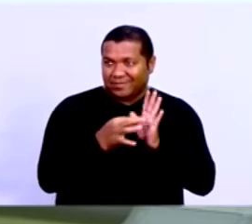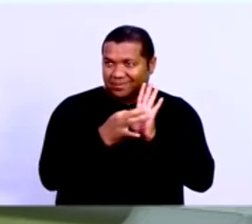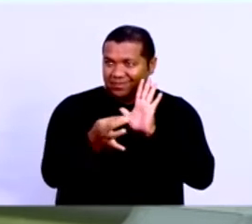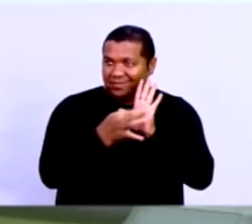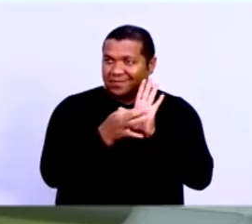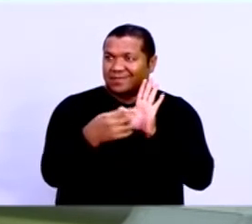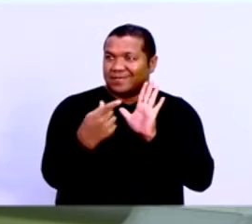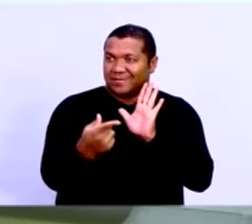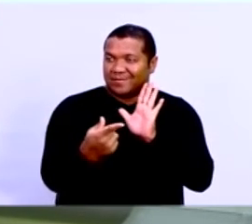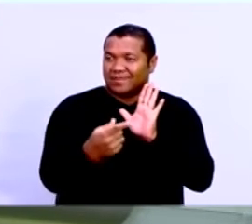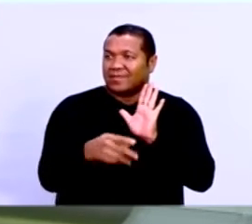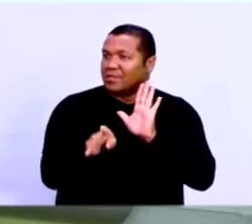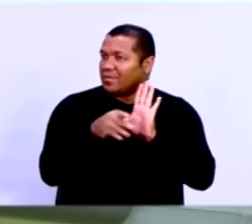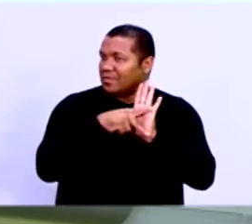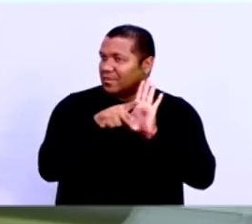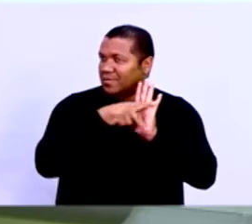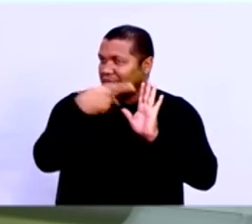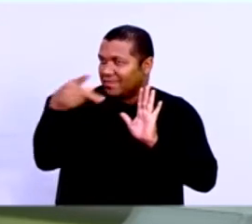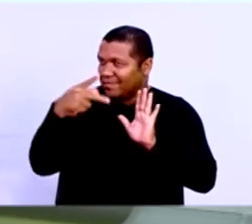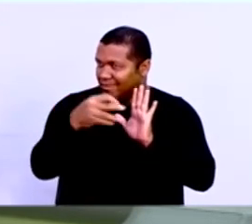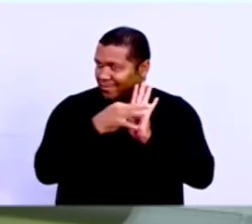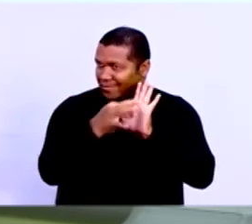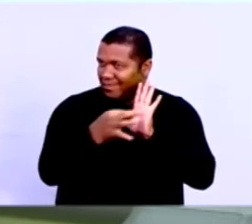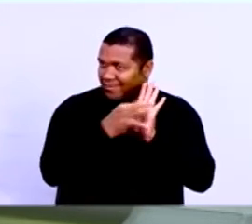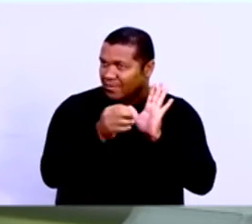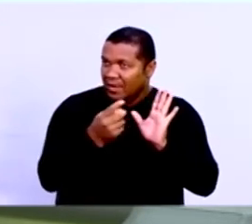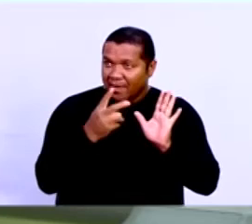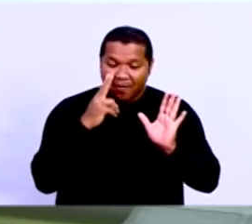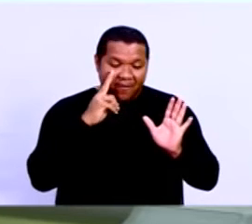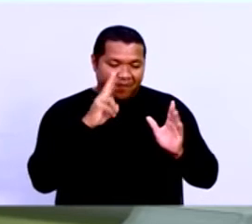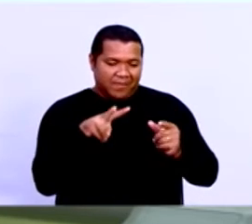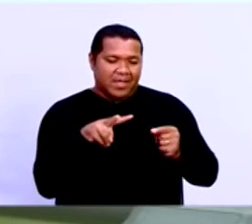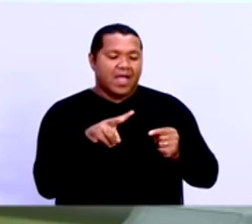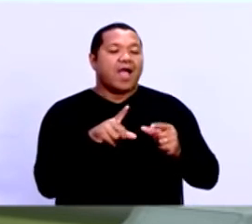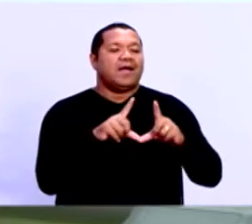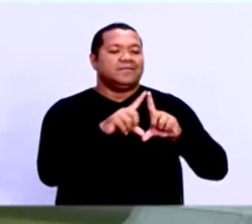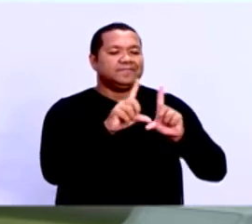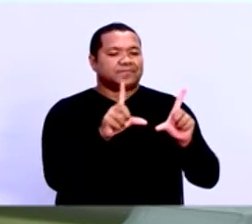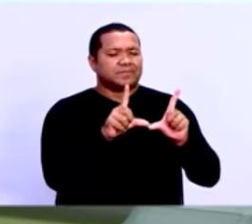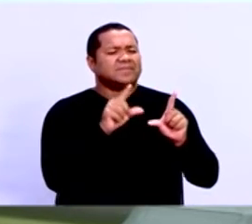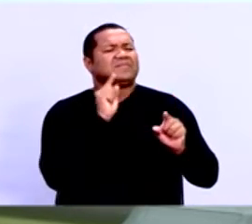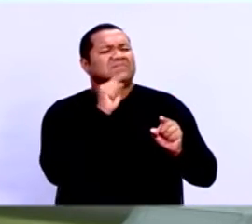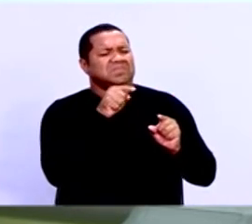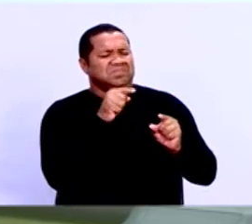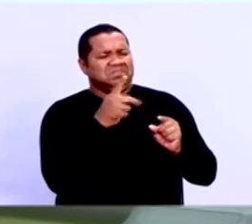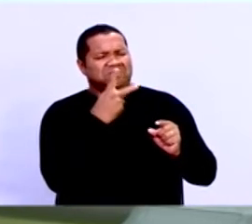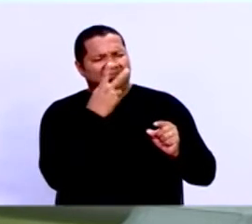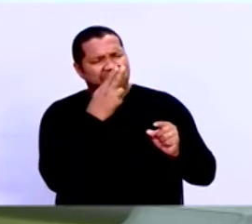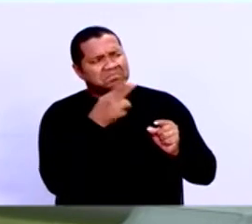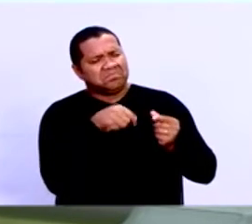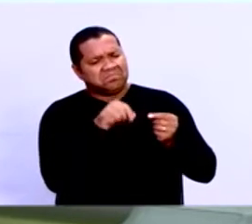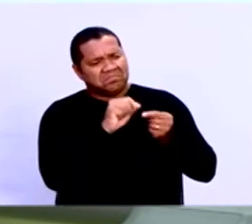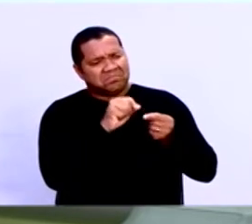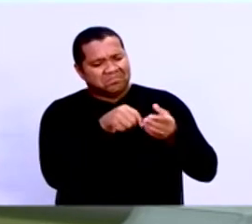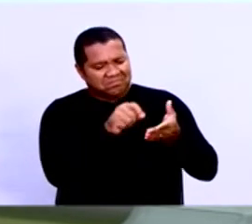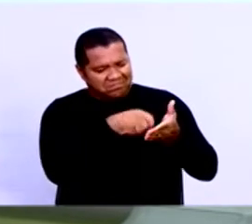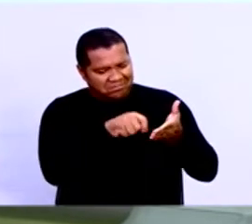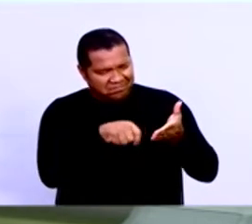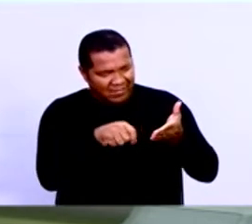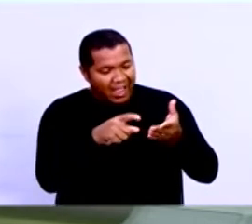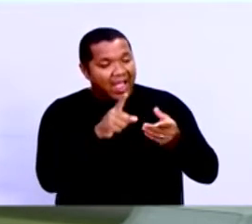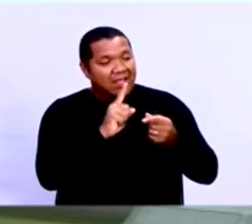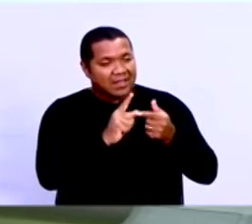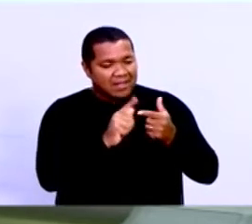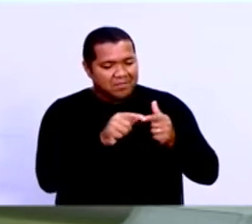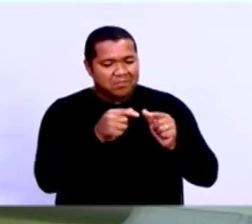as próprias palavras de vocês é vem o que que ela faz o que essa fase faz dentro do